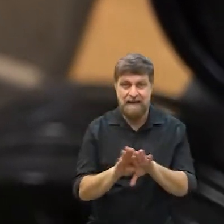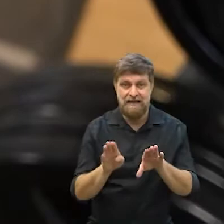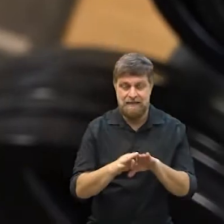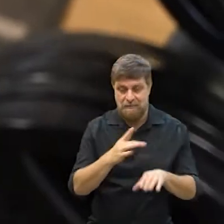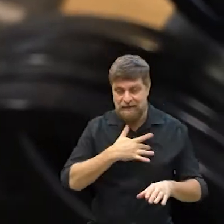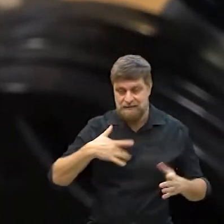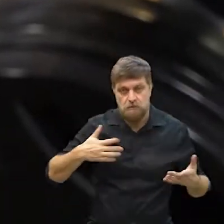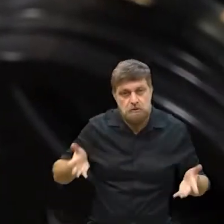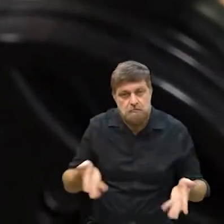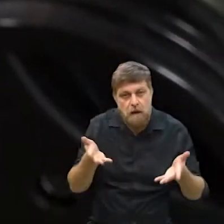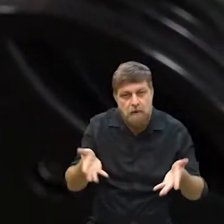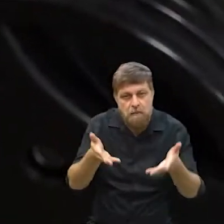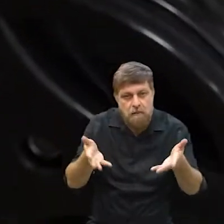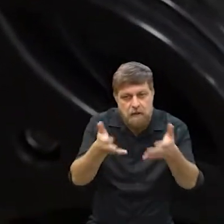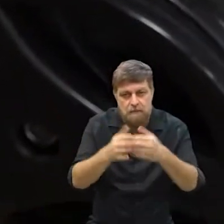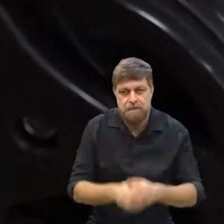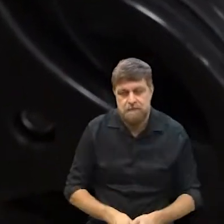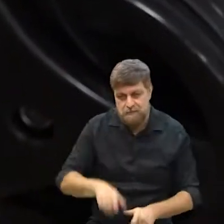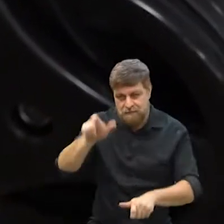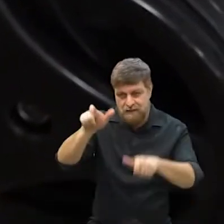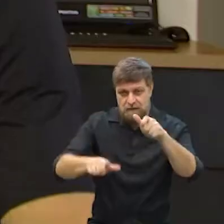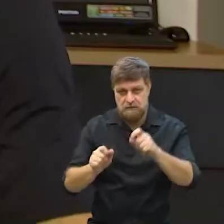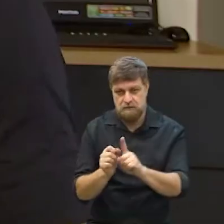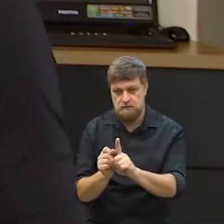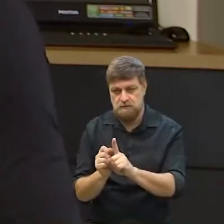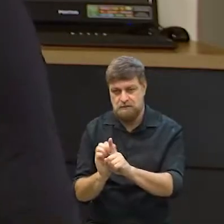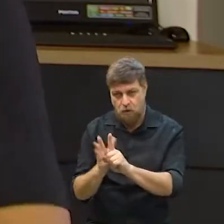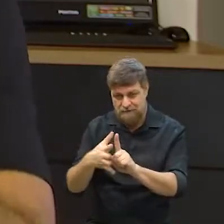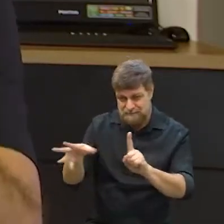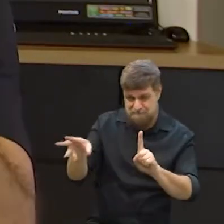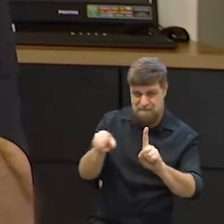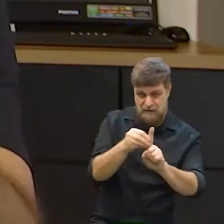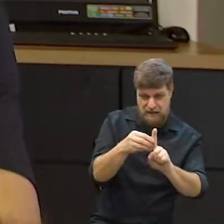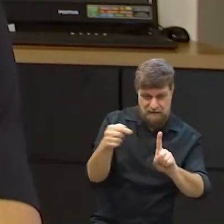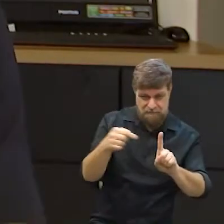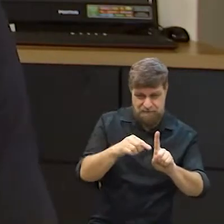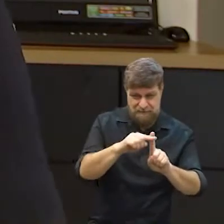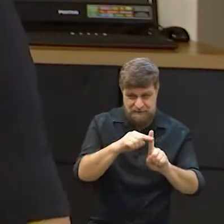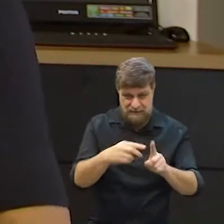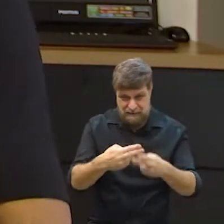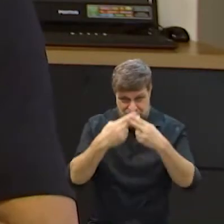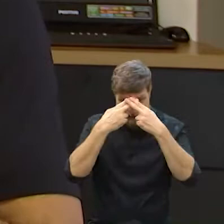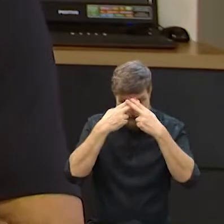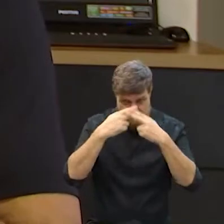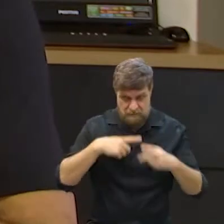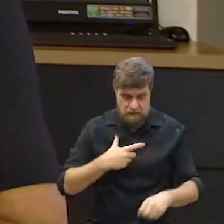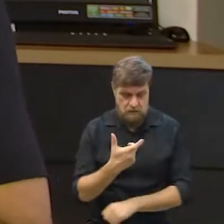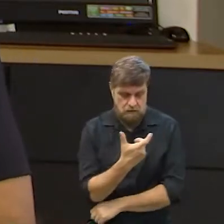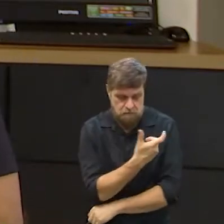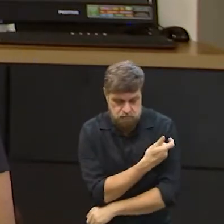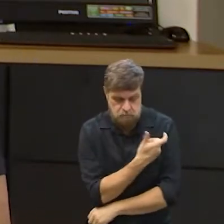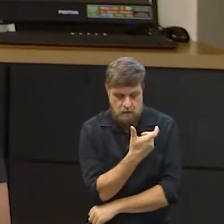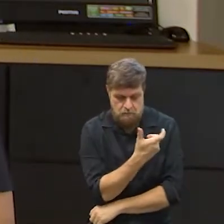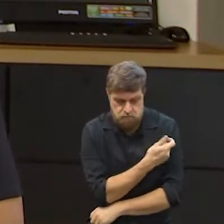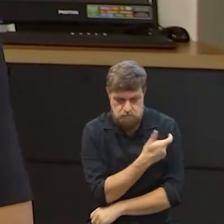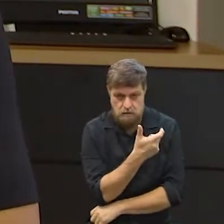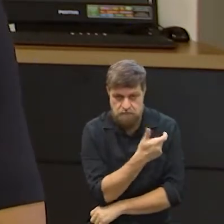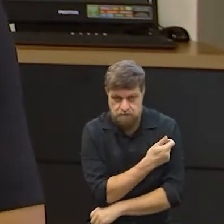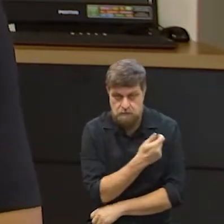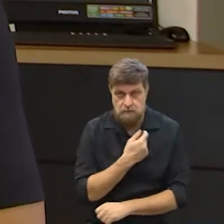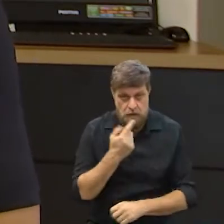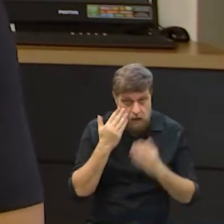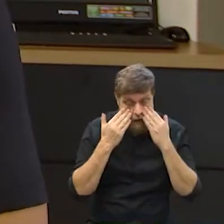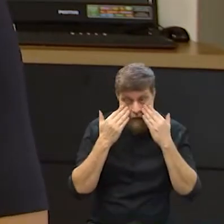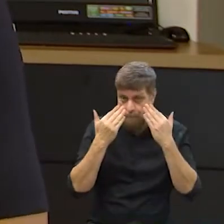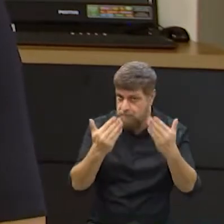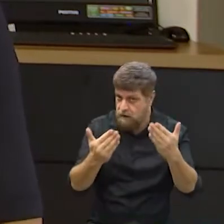parte da promoção da saúde. Aquelas pessoas que, infelizmente, tiveram a Covid, tiveram algumas consequências e que agora estão se vacinando, está cada